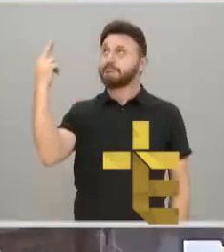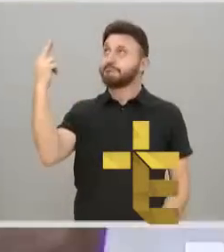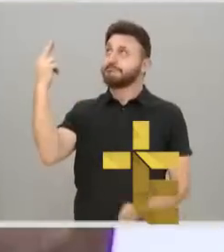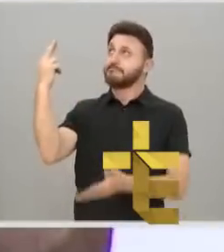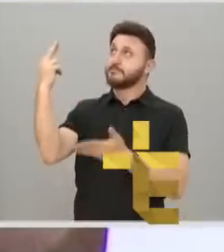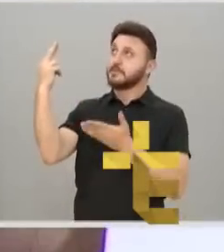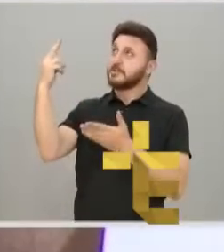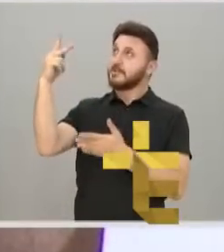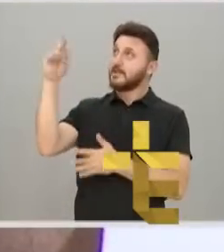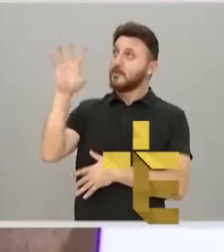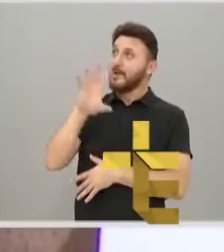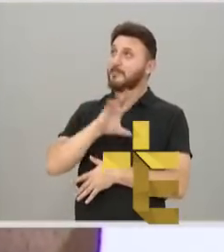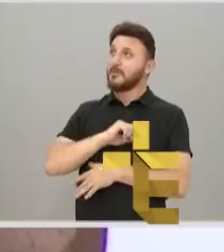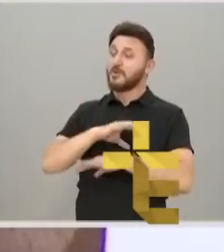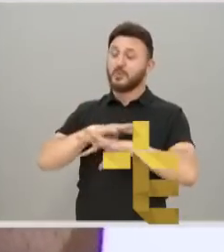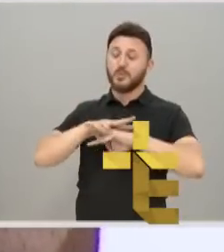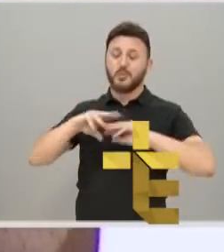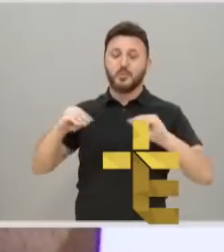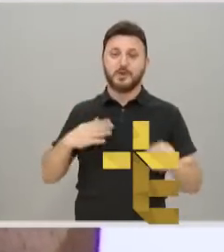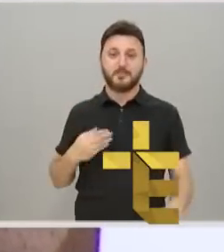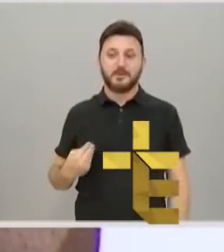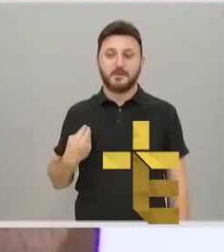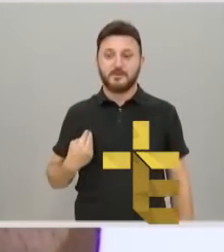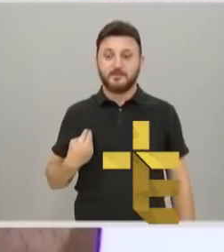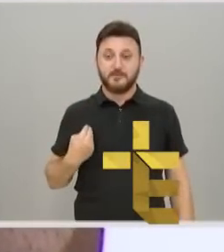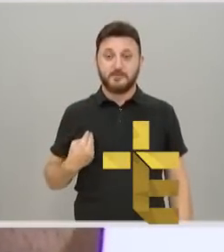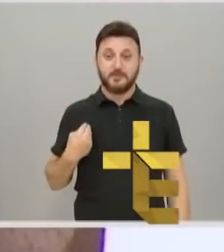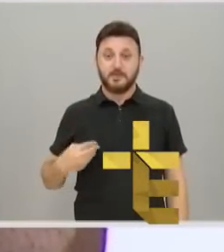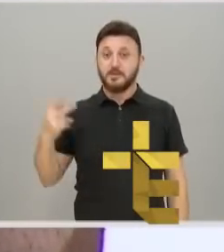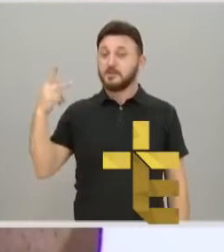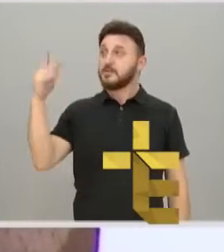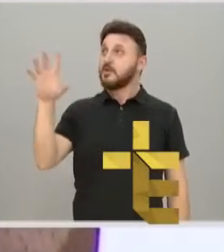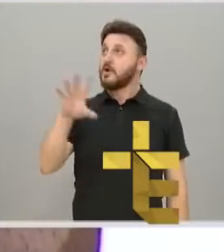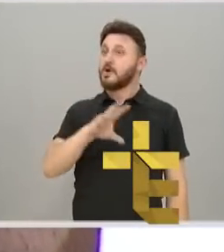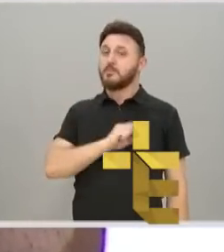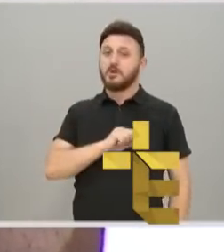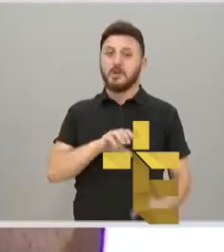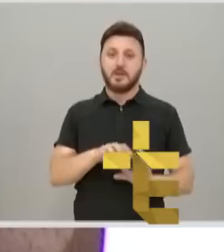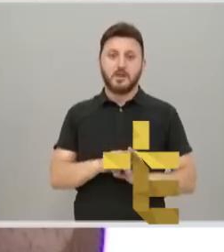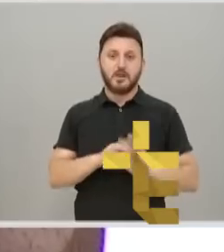teu amor me cura, teu amor me liberta.